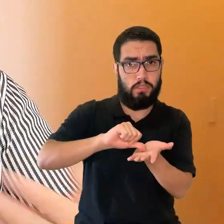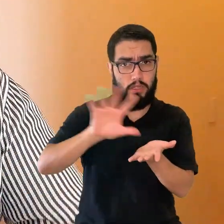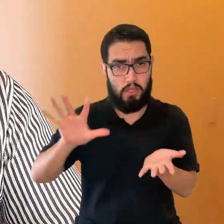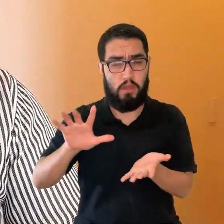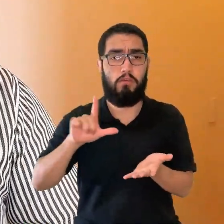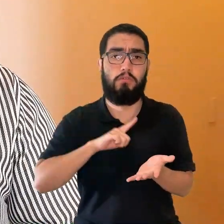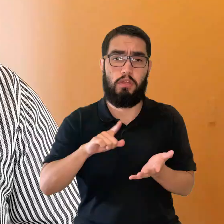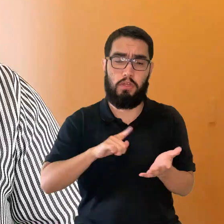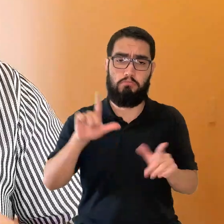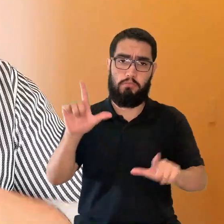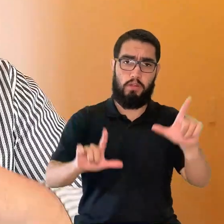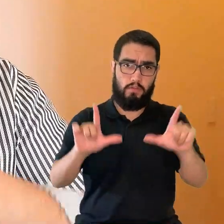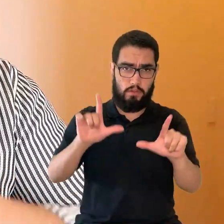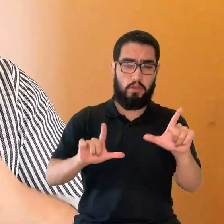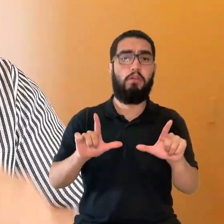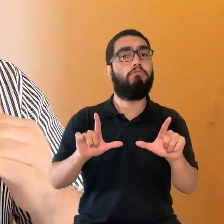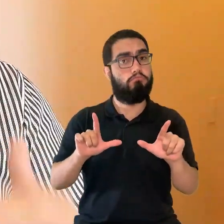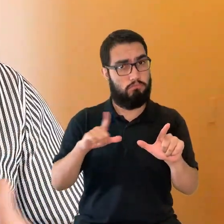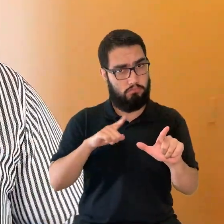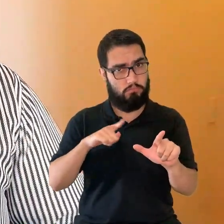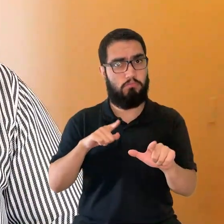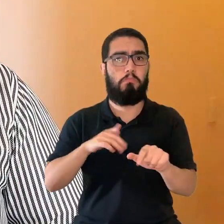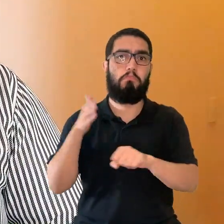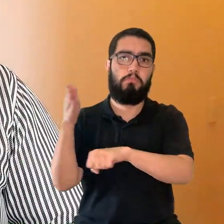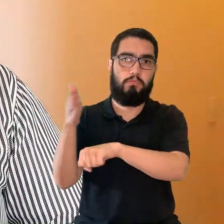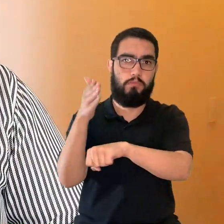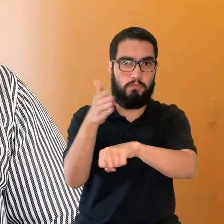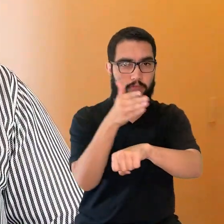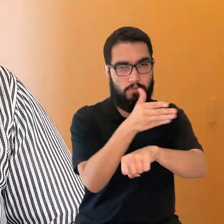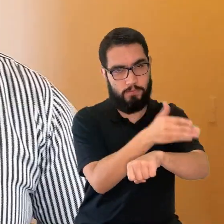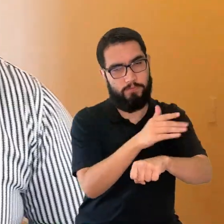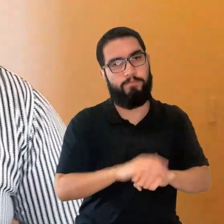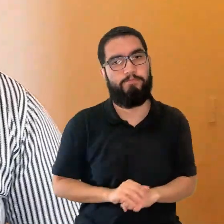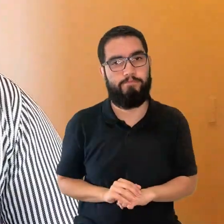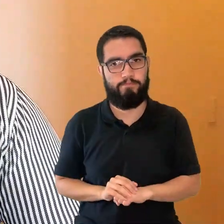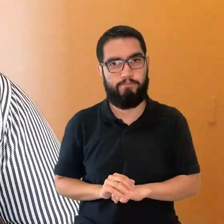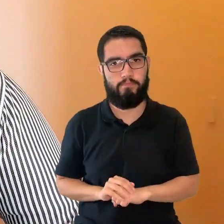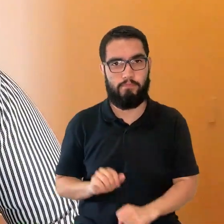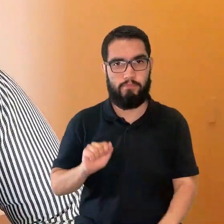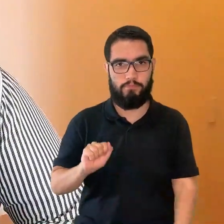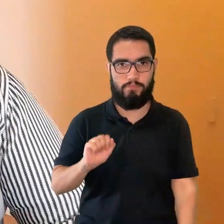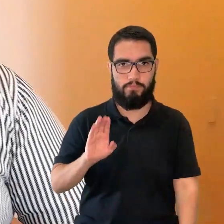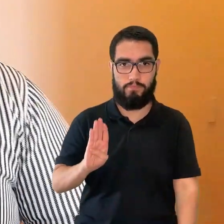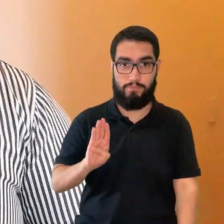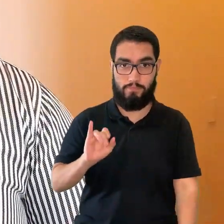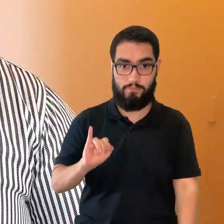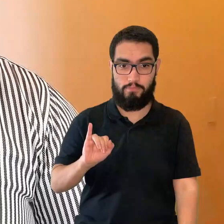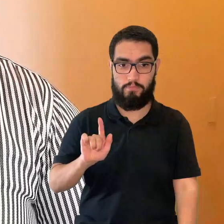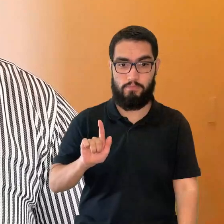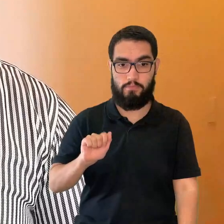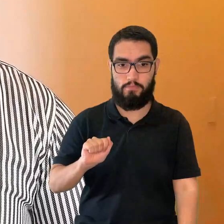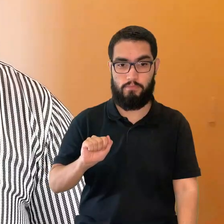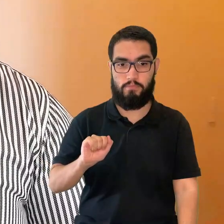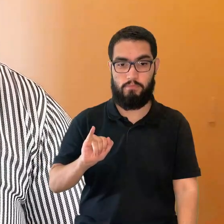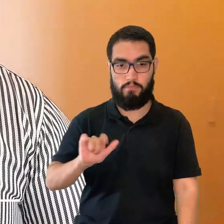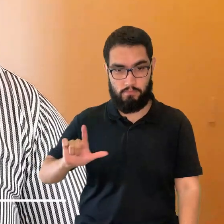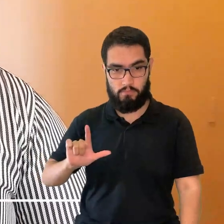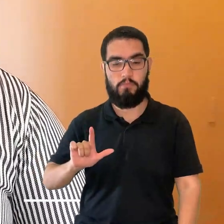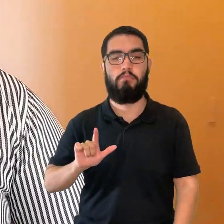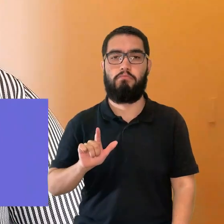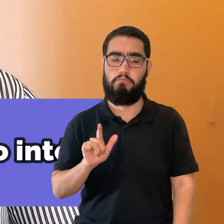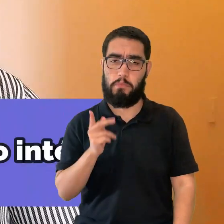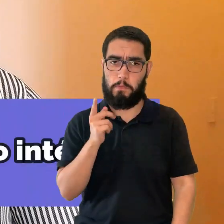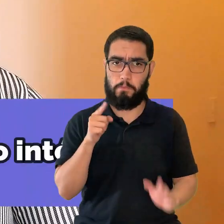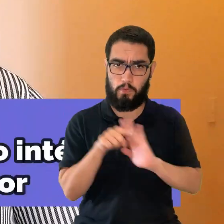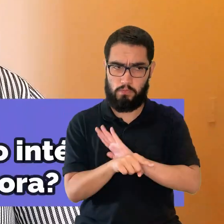que atuam na televisão. Há muito campo para trabalho, ok? A Abigail Prado pergunta: é certo dizer